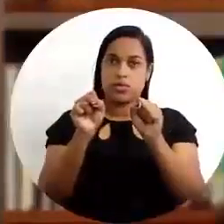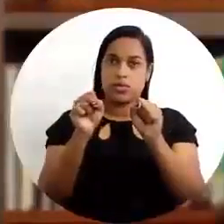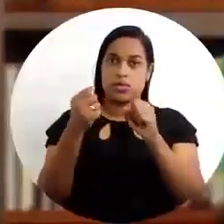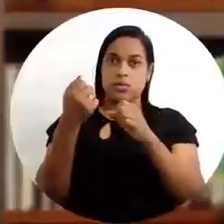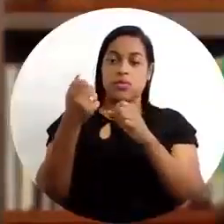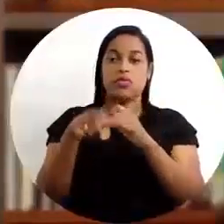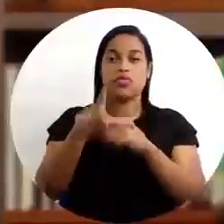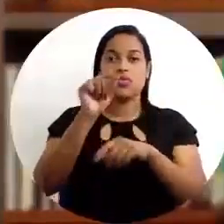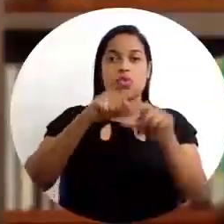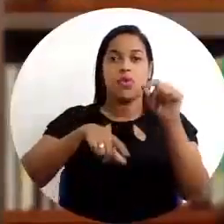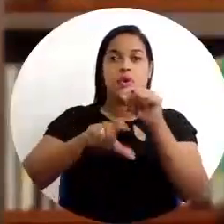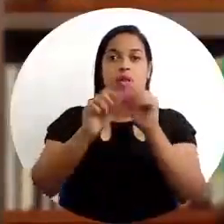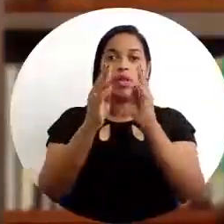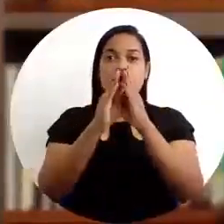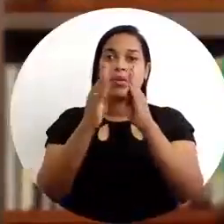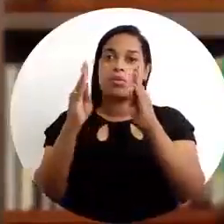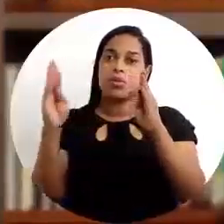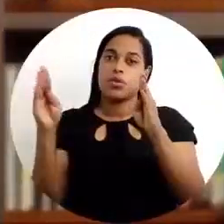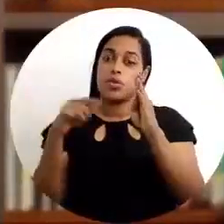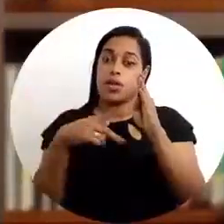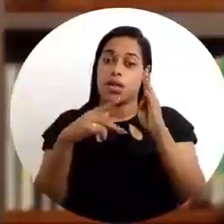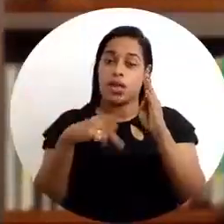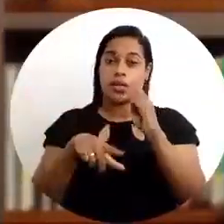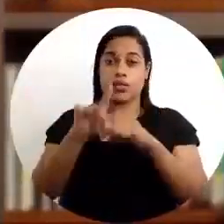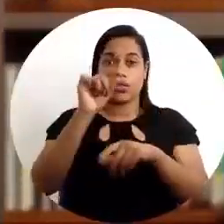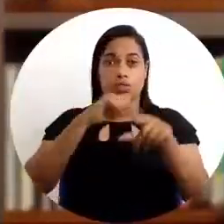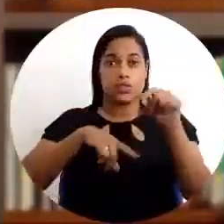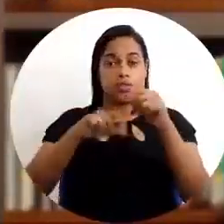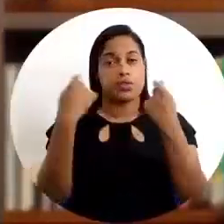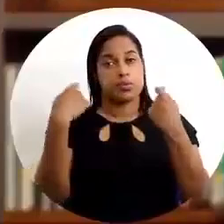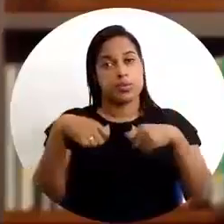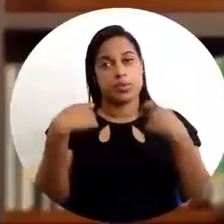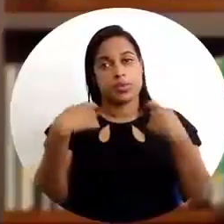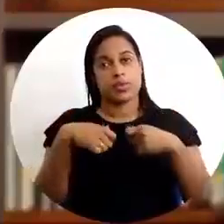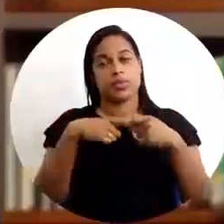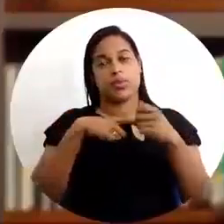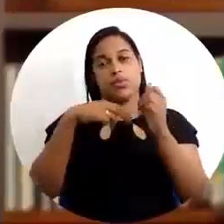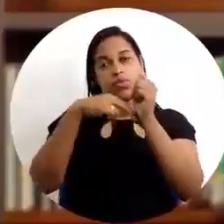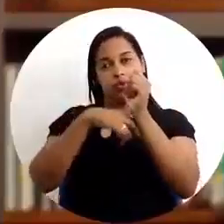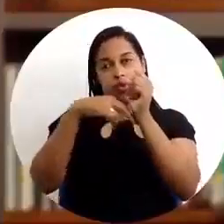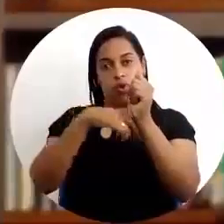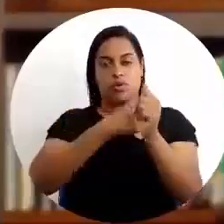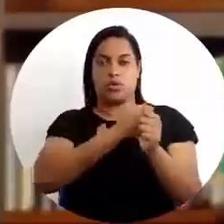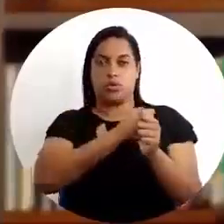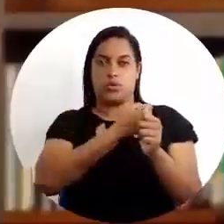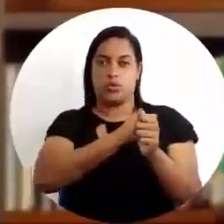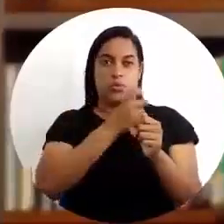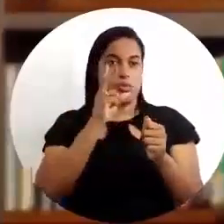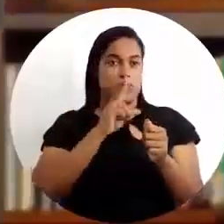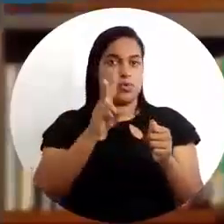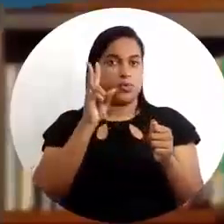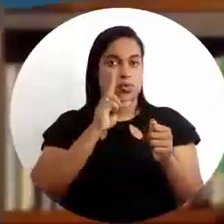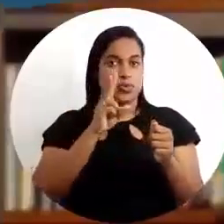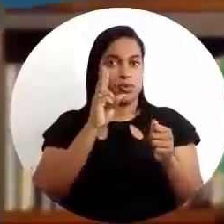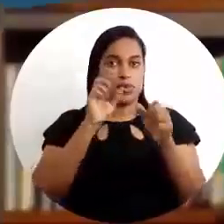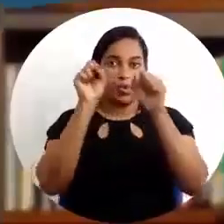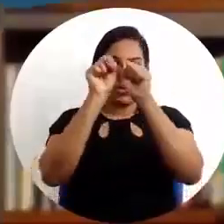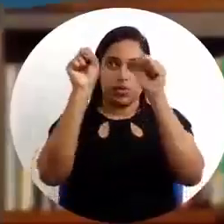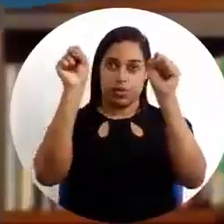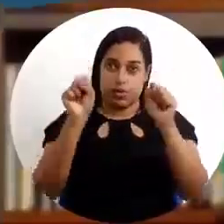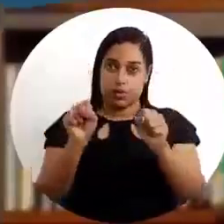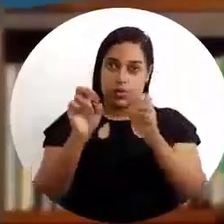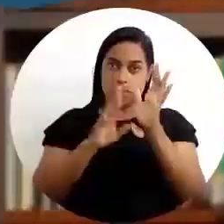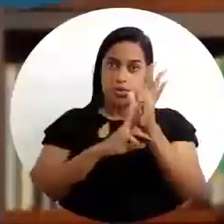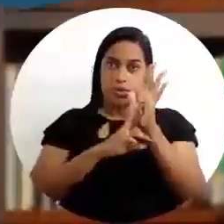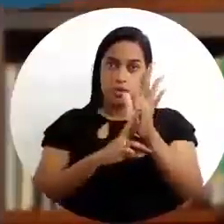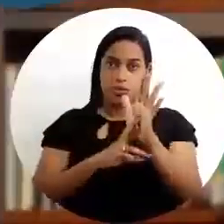da biblioteca. Essa escolha, esse sistema vai ter os códigos, esses numerozinhos que vocês veem, vem do sistema que